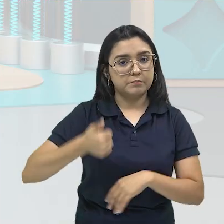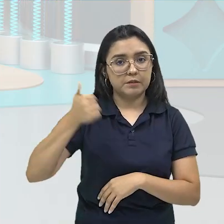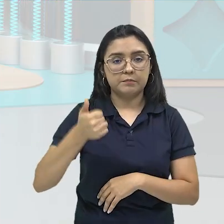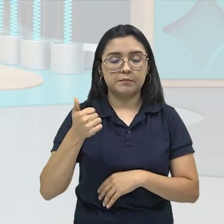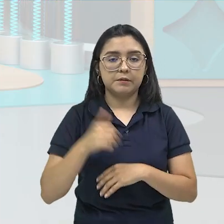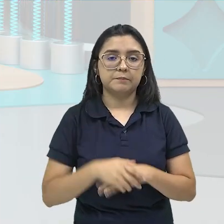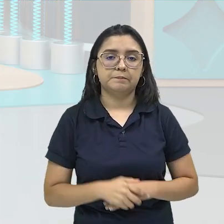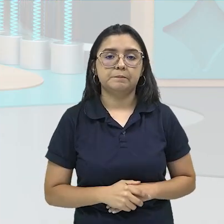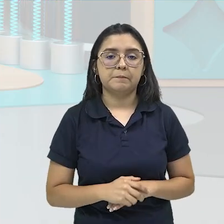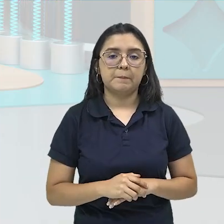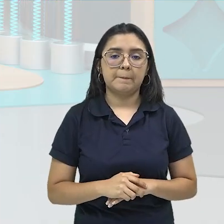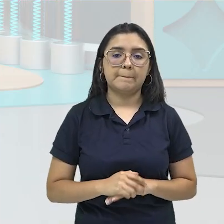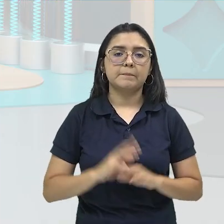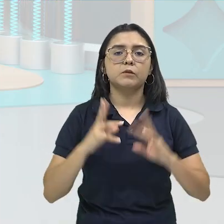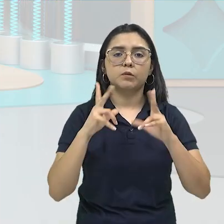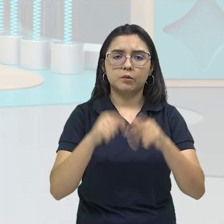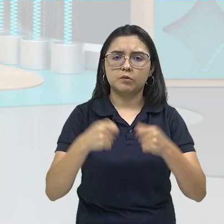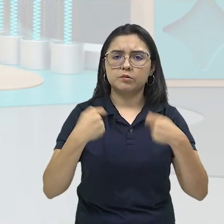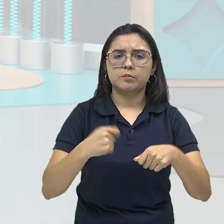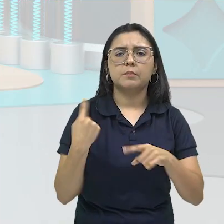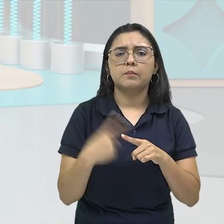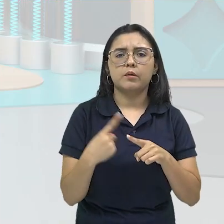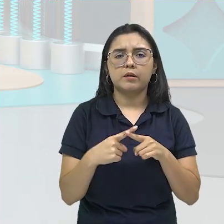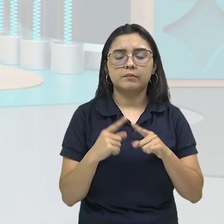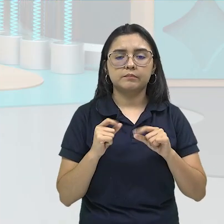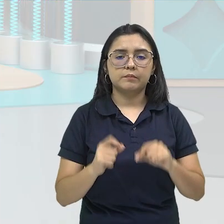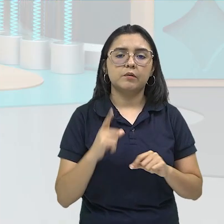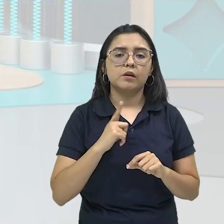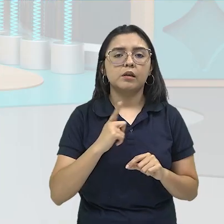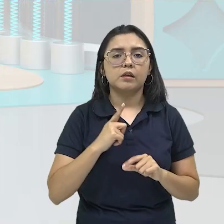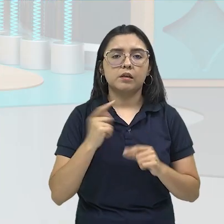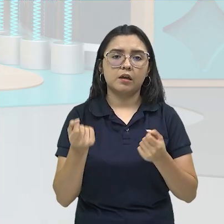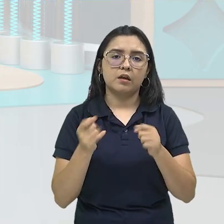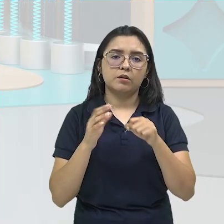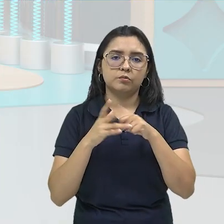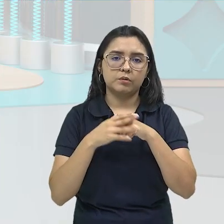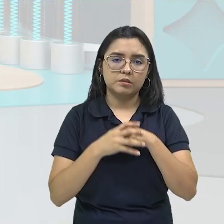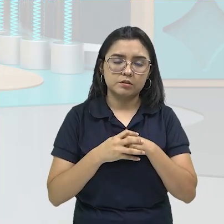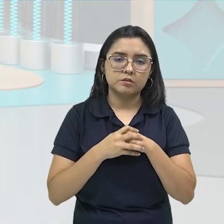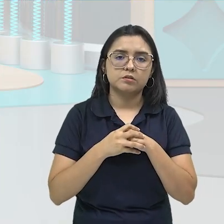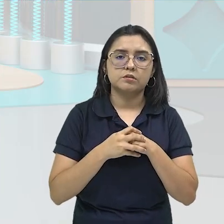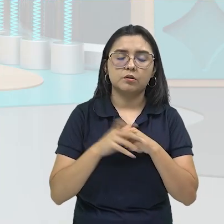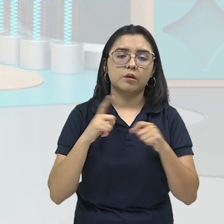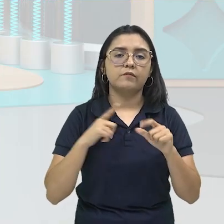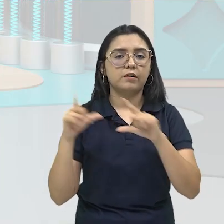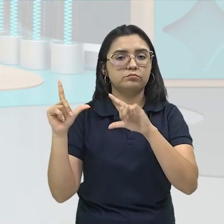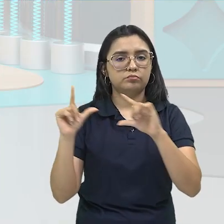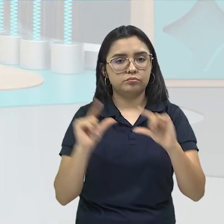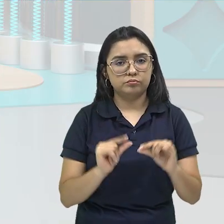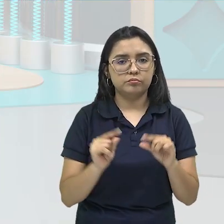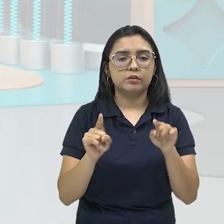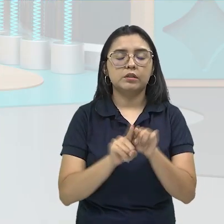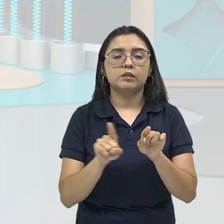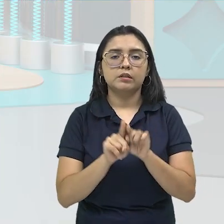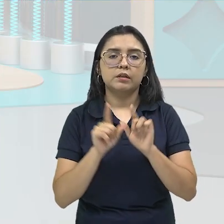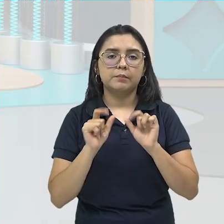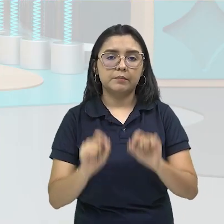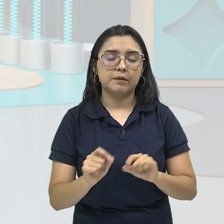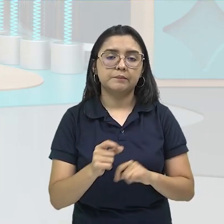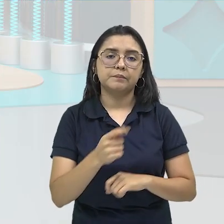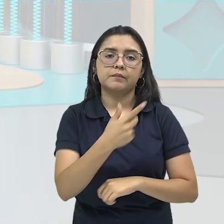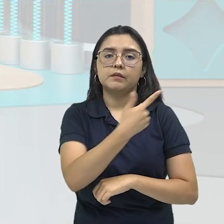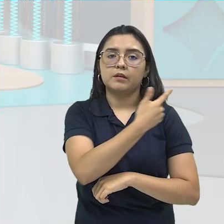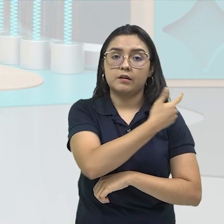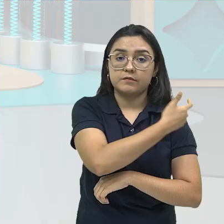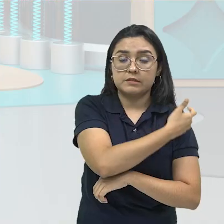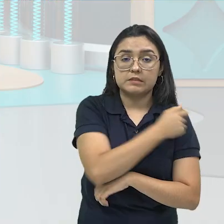deve se vacinar? Então, ele vai dizer lá que aí vai diminuir os casos, né? A vacina vai diminuir, inclusive, os efeitos que a